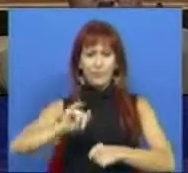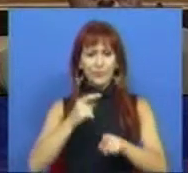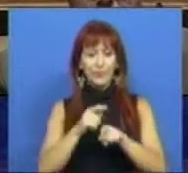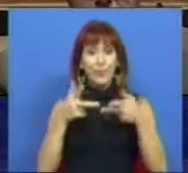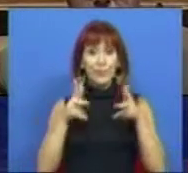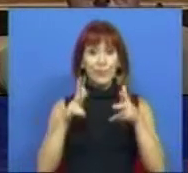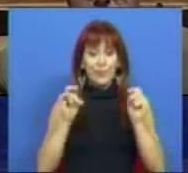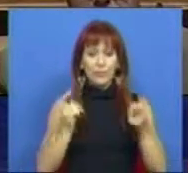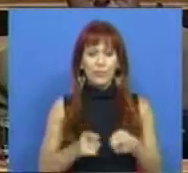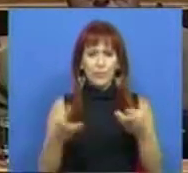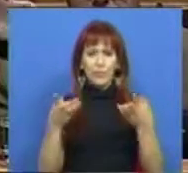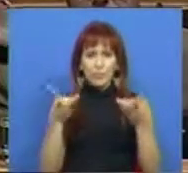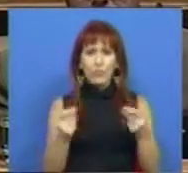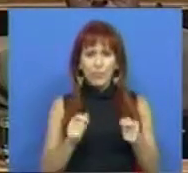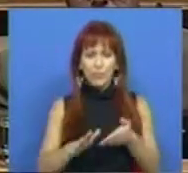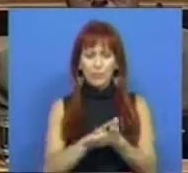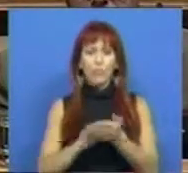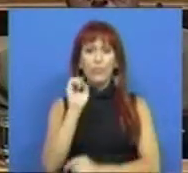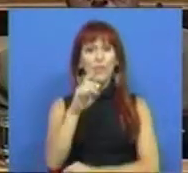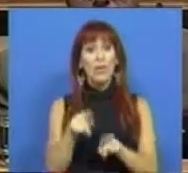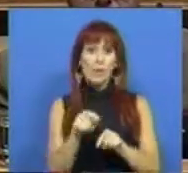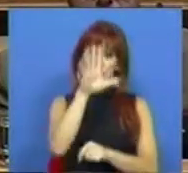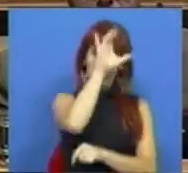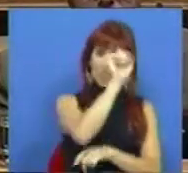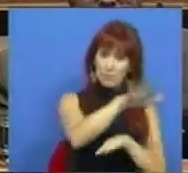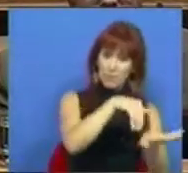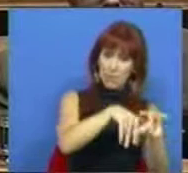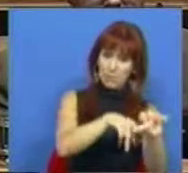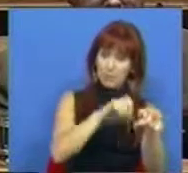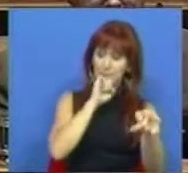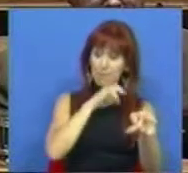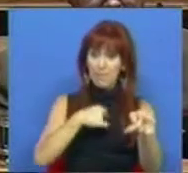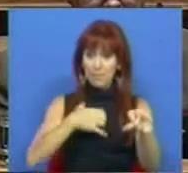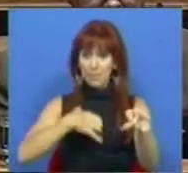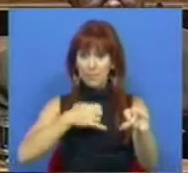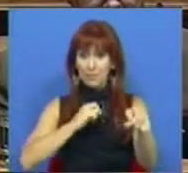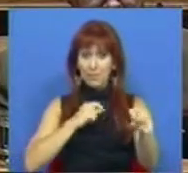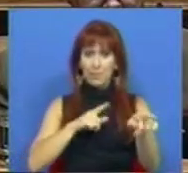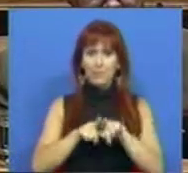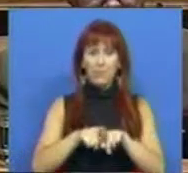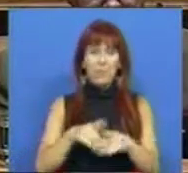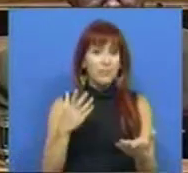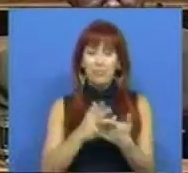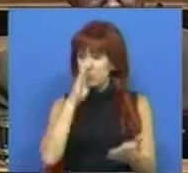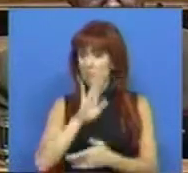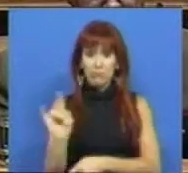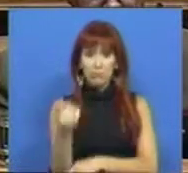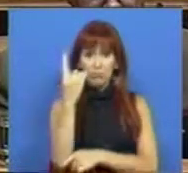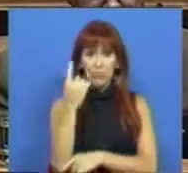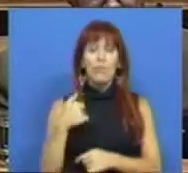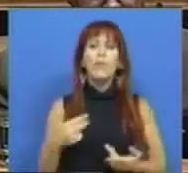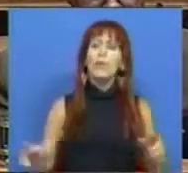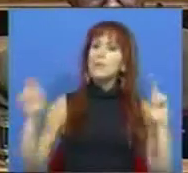da metodologia do orçamento de base zero pela parte do Governo, o que poderá significar a sua pura e simples não aplicação.